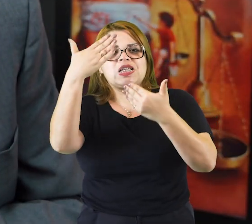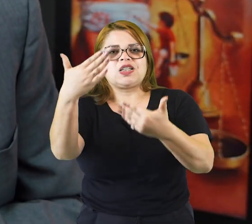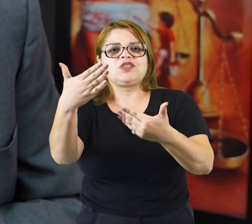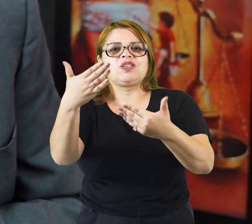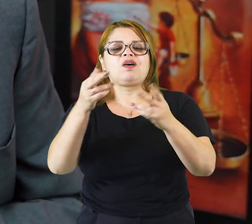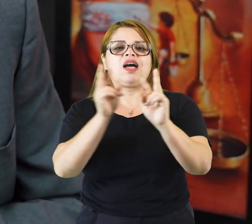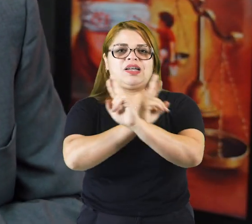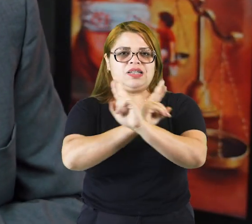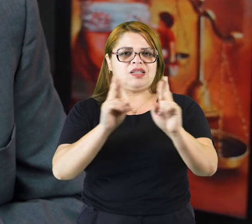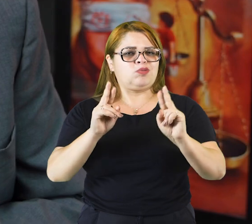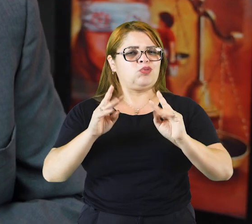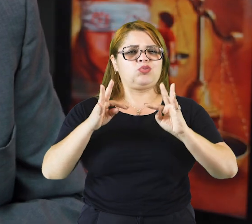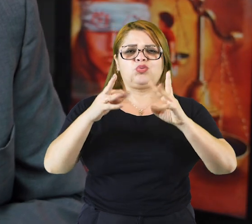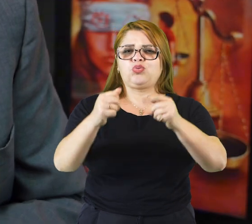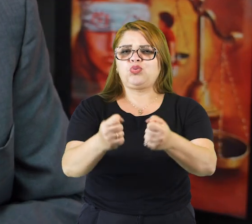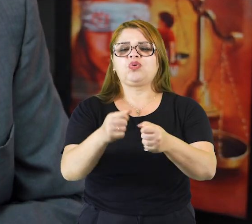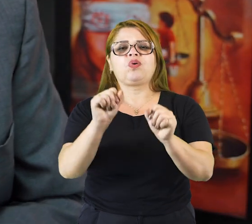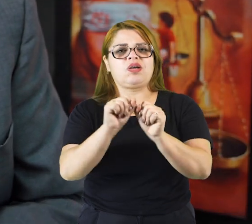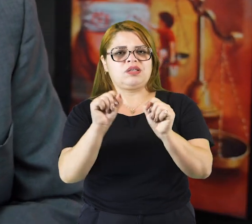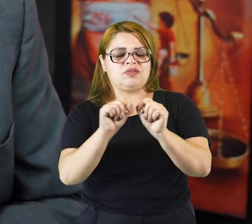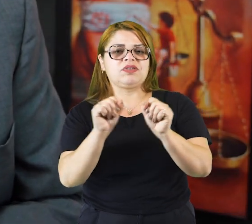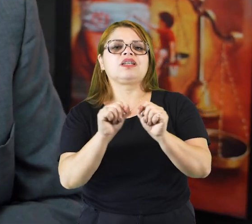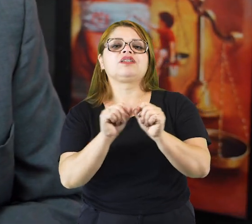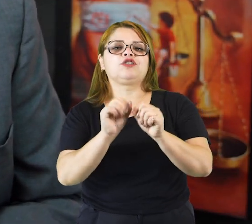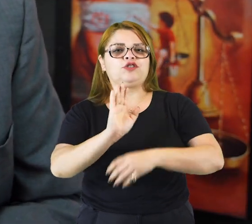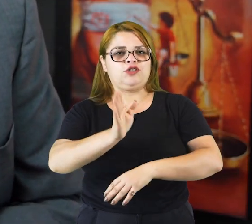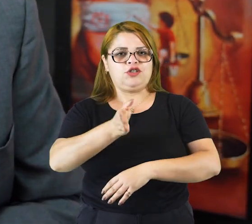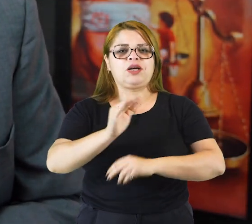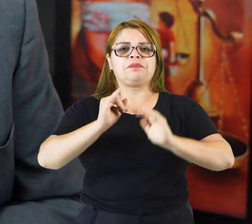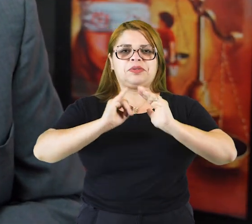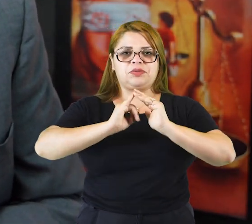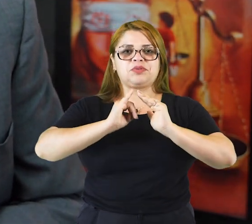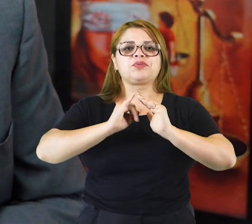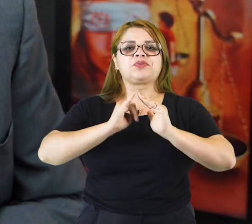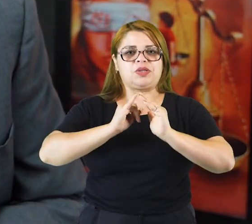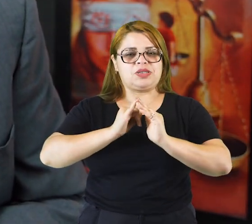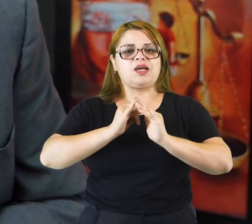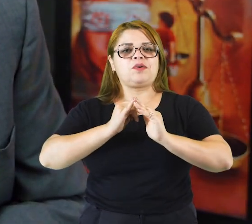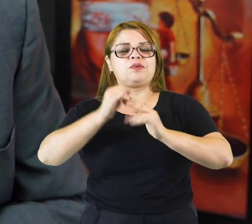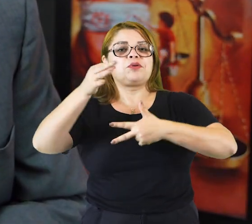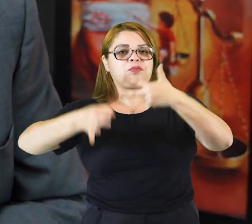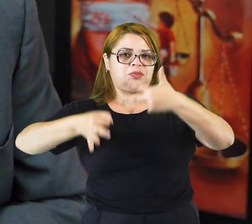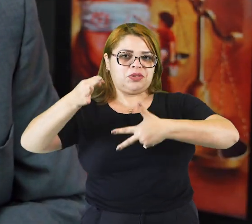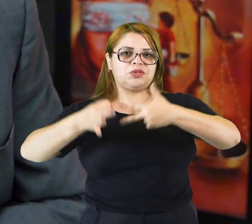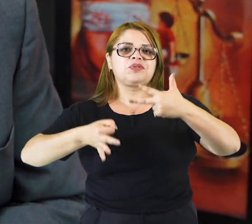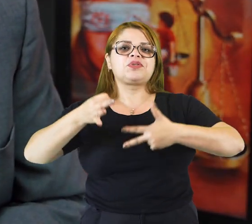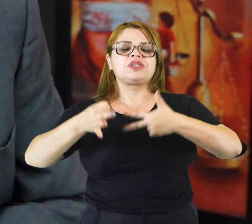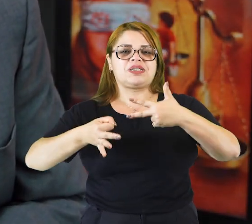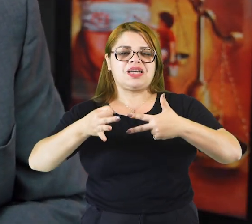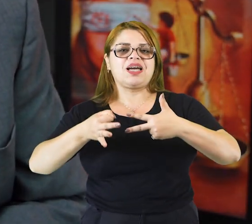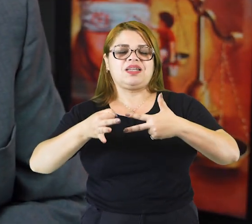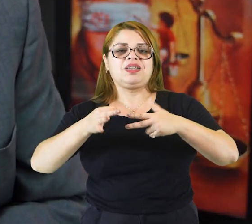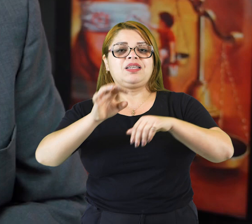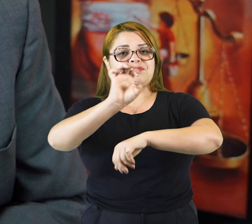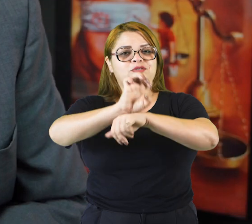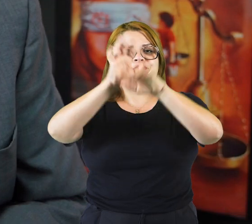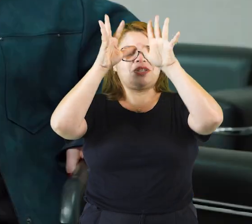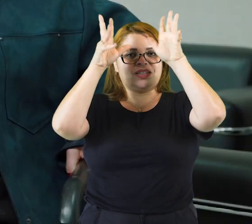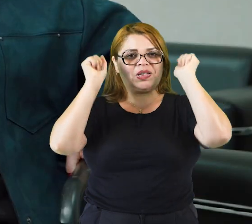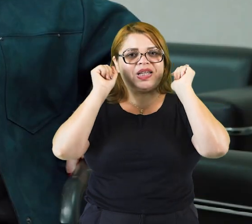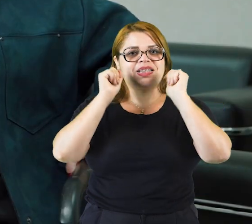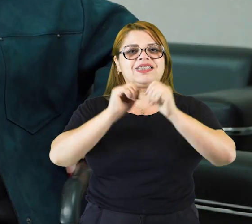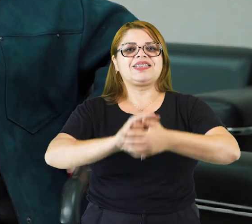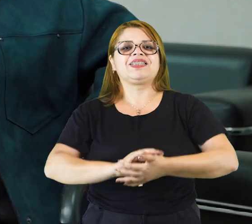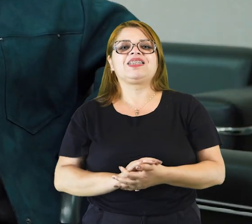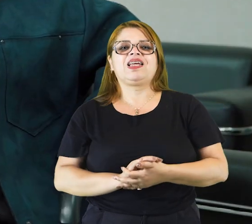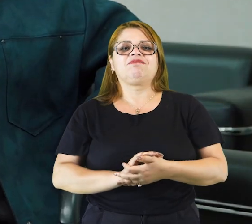gratidão em relação a tudo que a senhora fez para a instituição, para o Poder Judiciário, muito especialmente, e para o Estado do Acre.